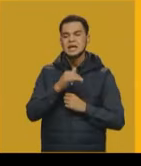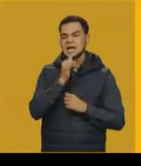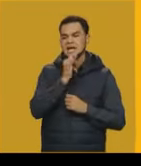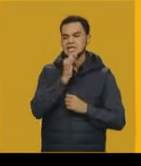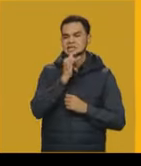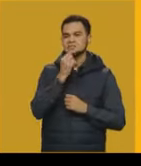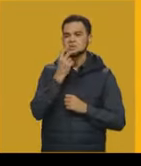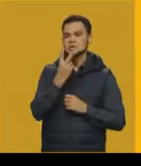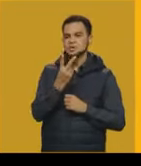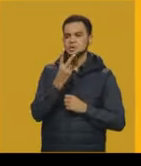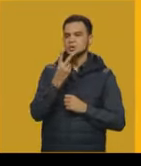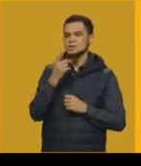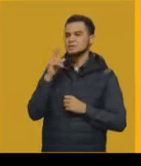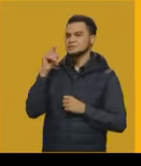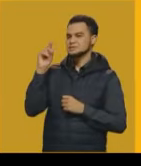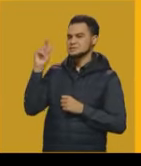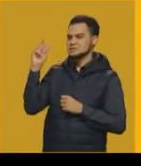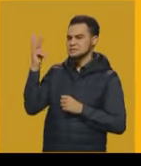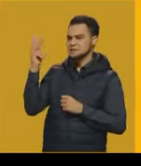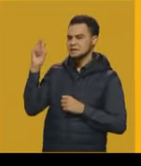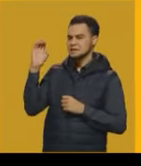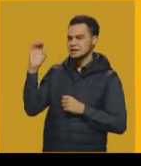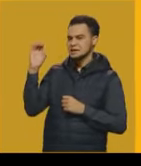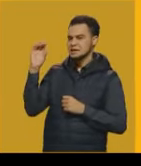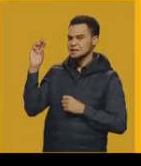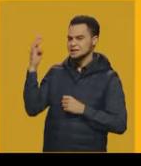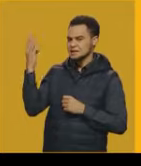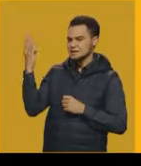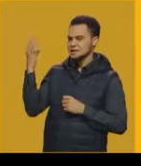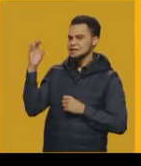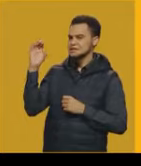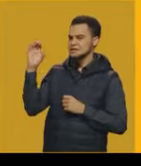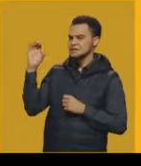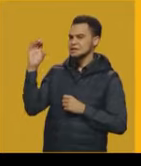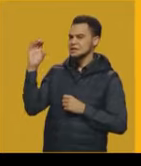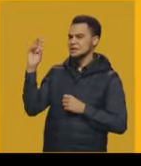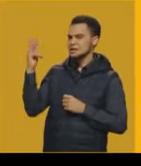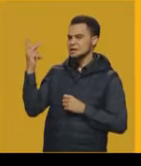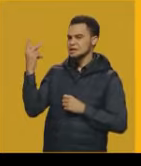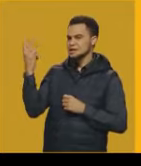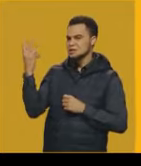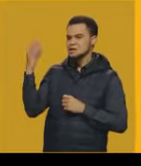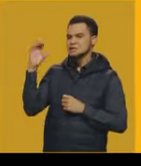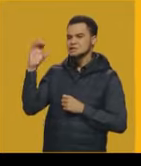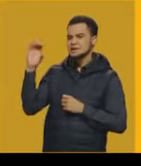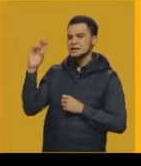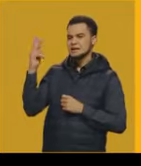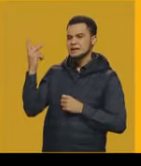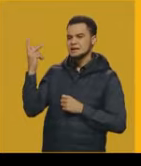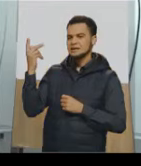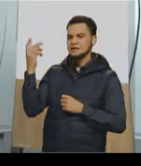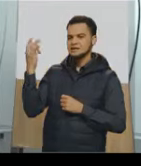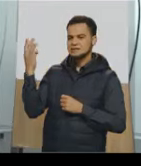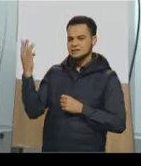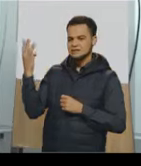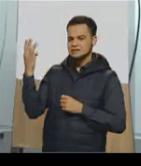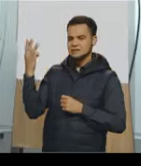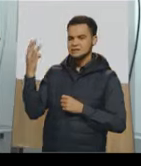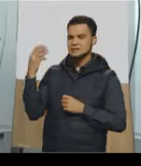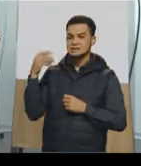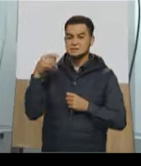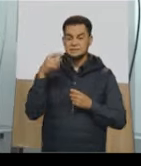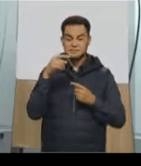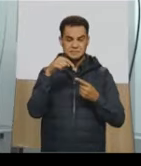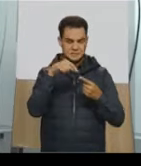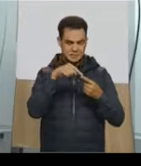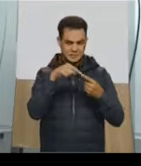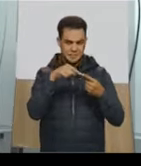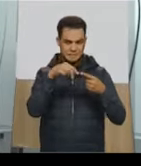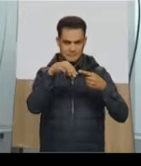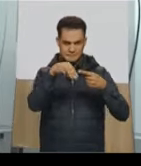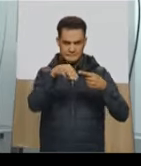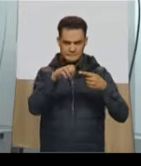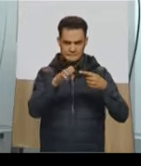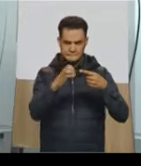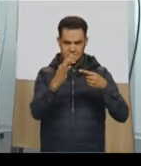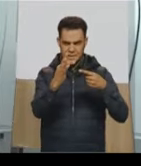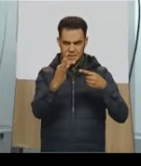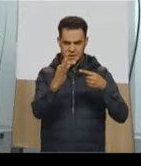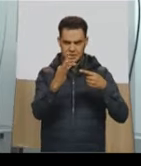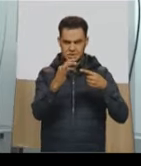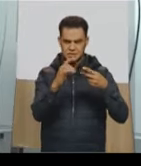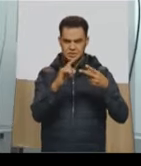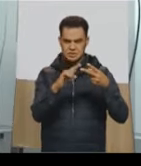tenho um CH3, CH2, CH3. Então, met,